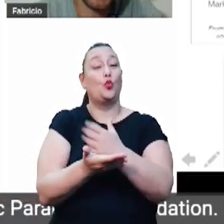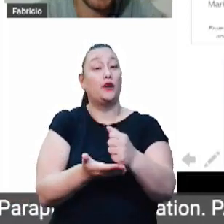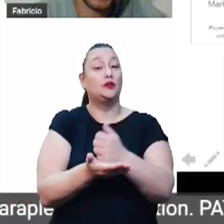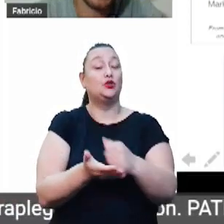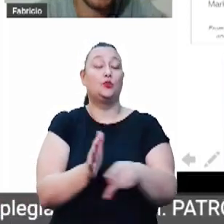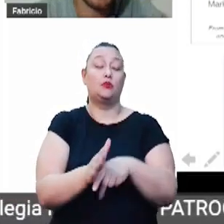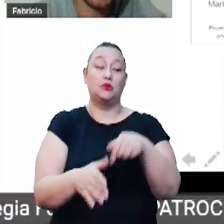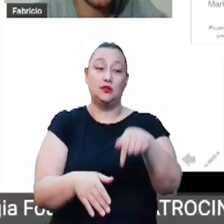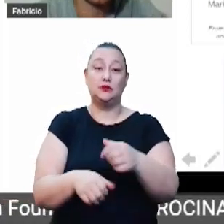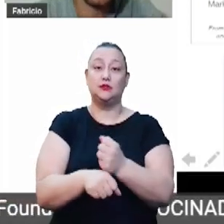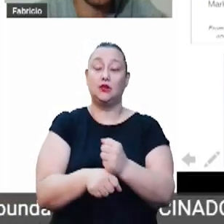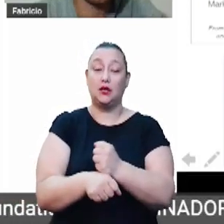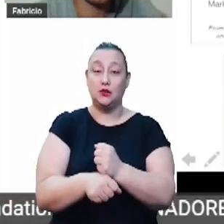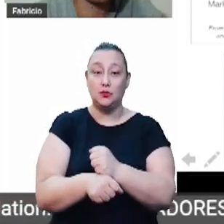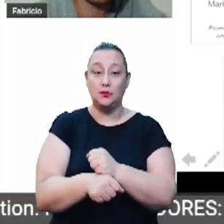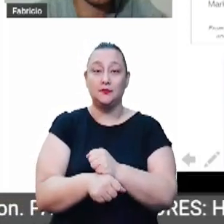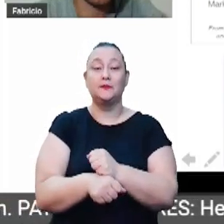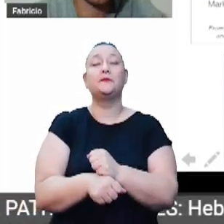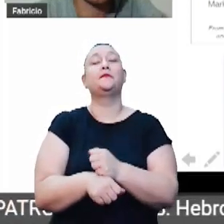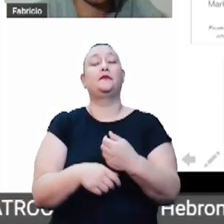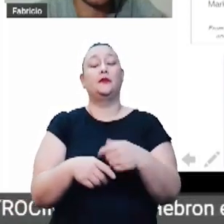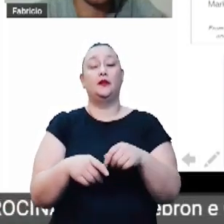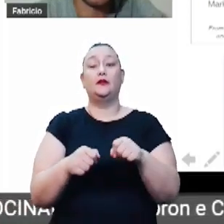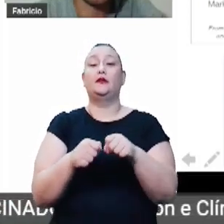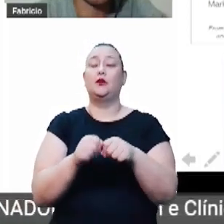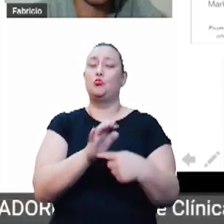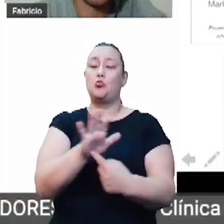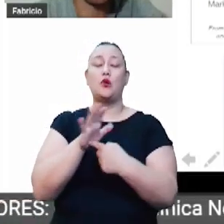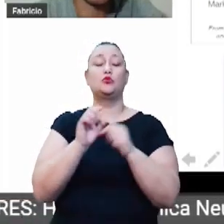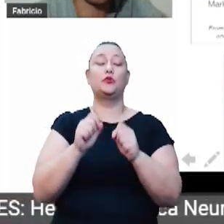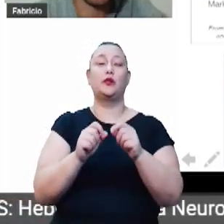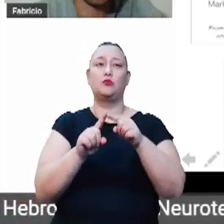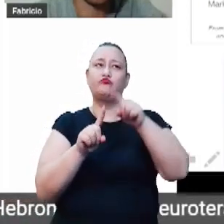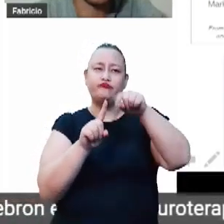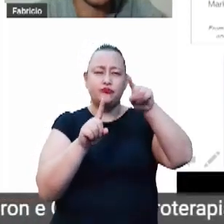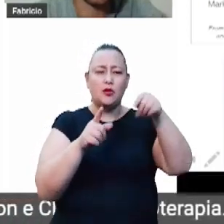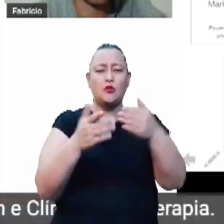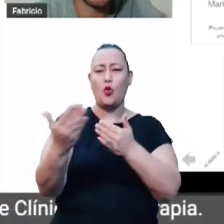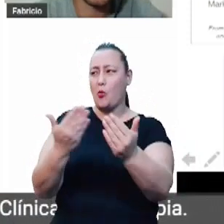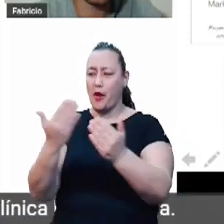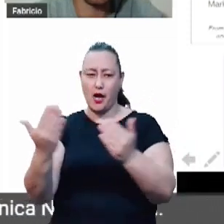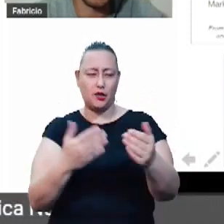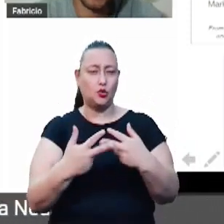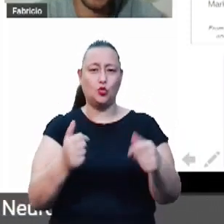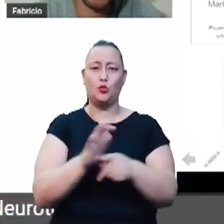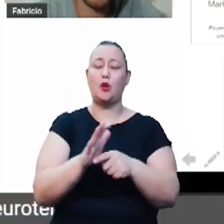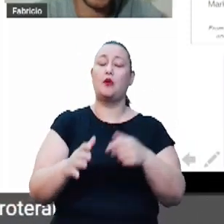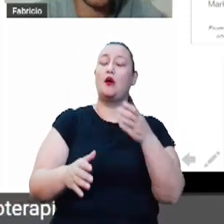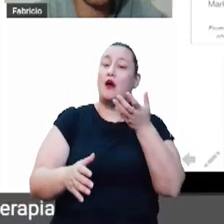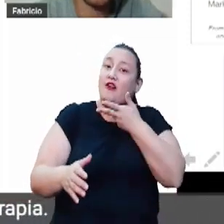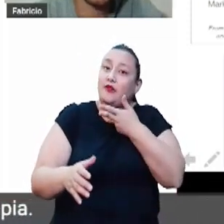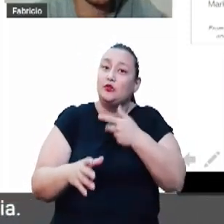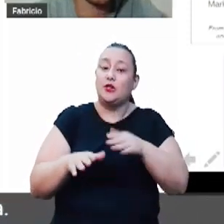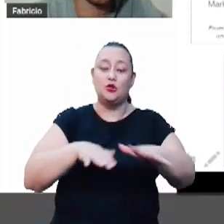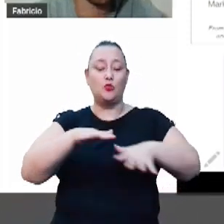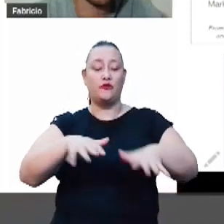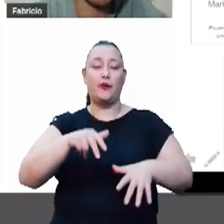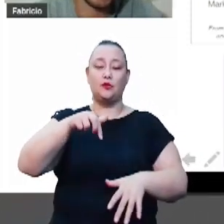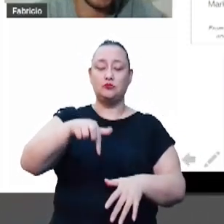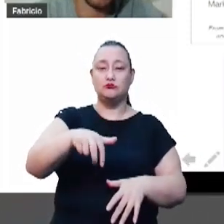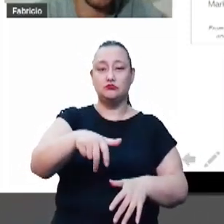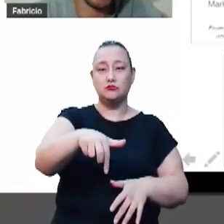temos até o momento, e também foi visto uma melhora em vários parâmetros, incluindo também a velocidade de marcha, amplitude de movimento,